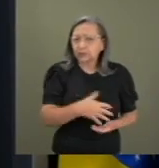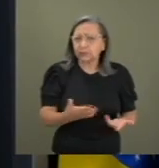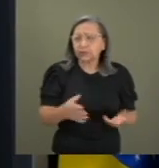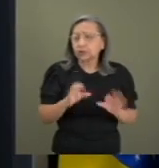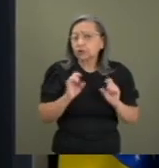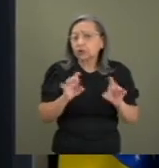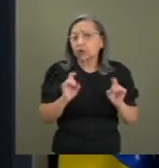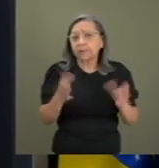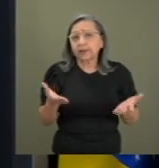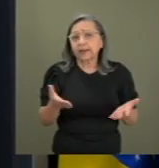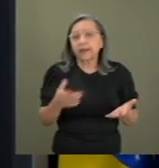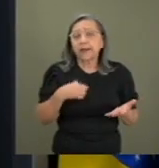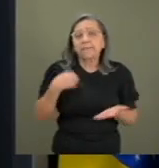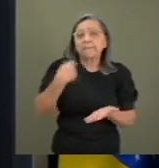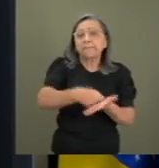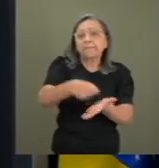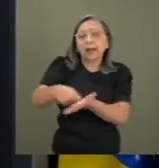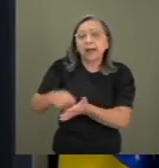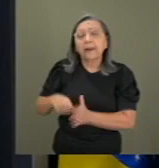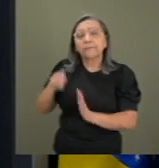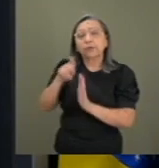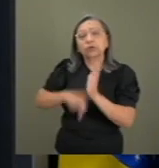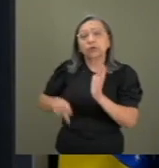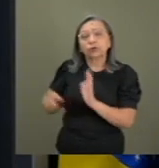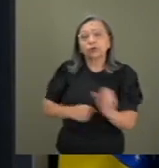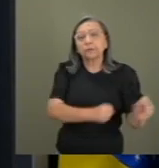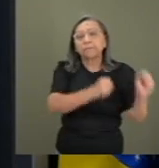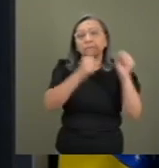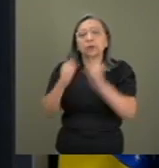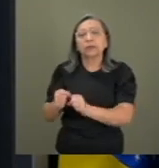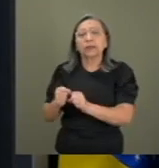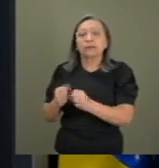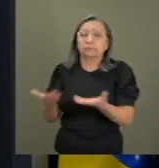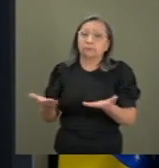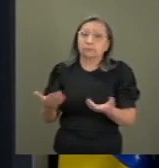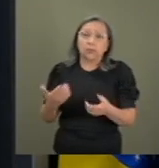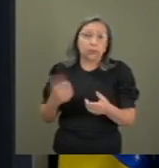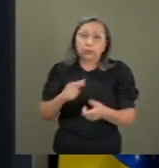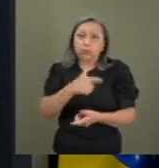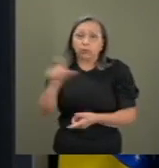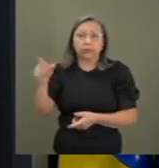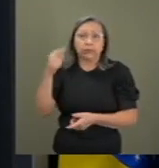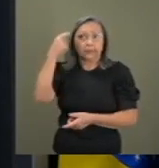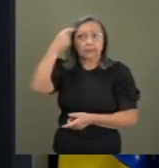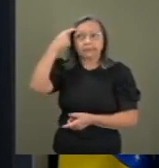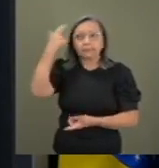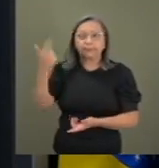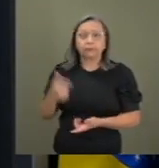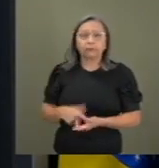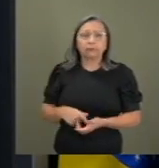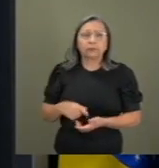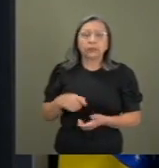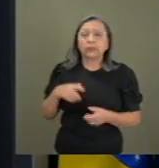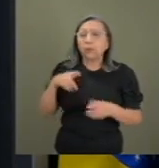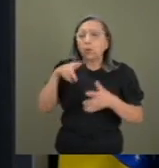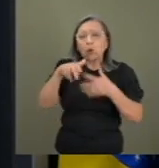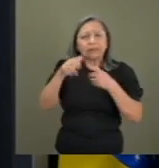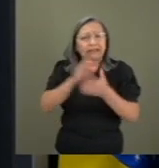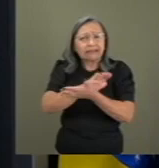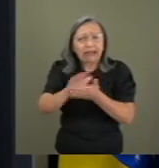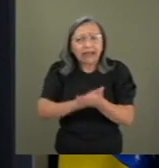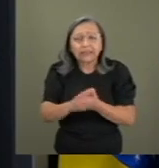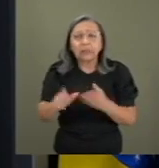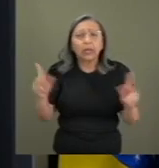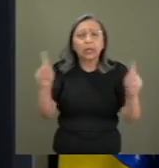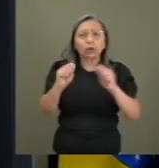simplesmente para financiar um projeto de poder pelo poder, porque não tem outra lógica, não corta nada de gasto, só